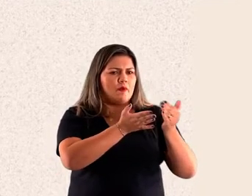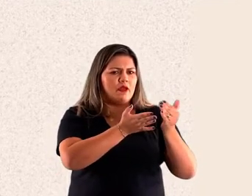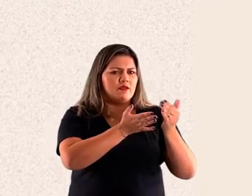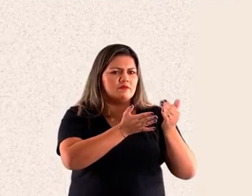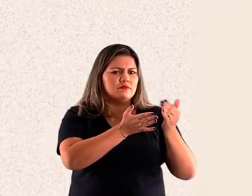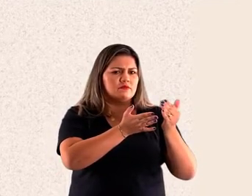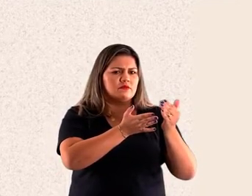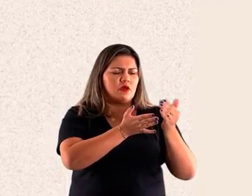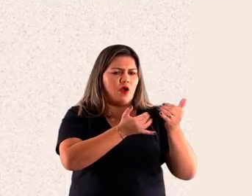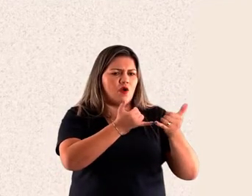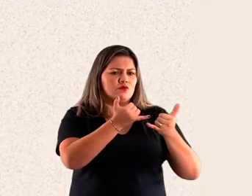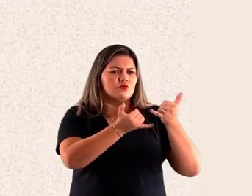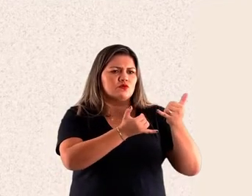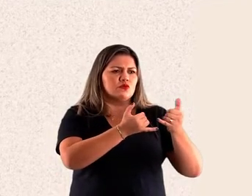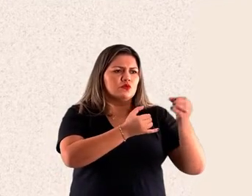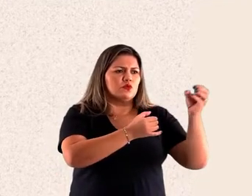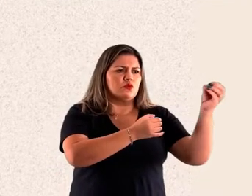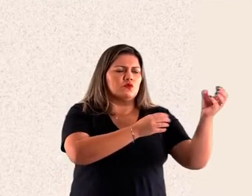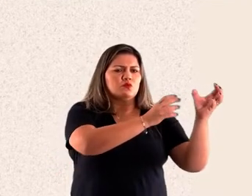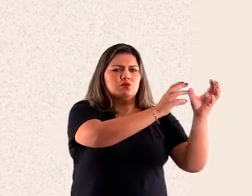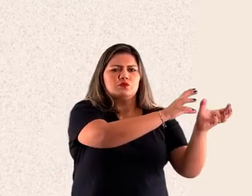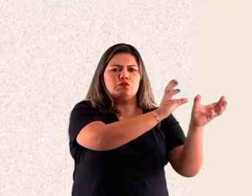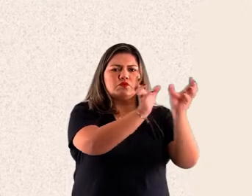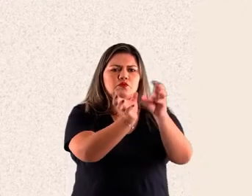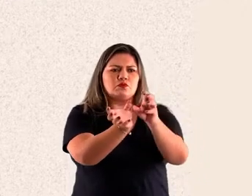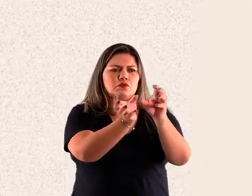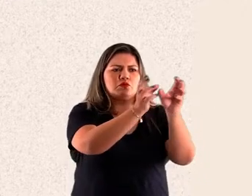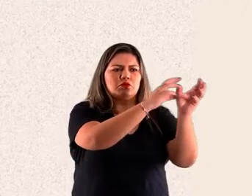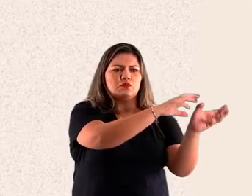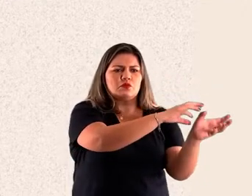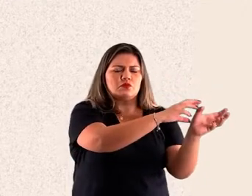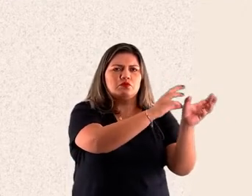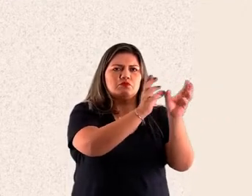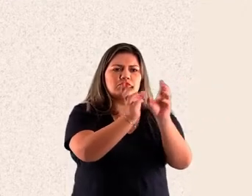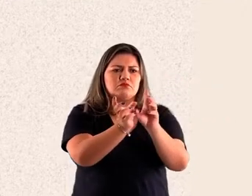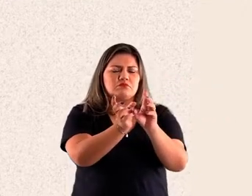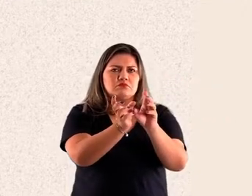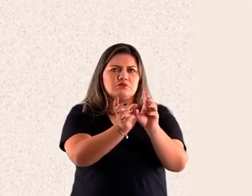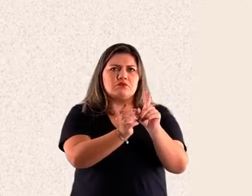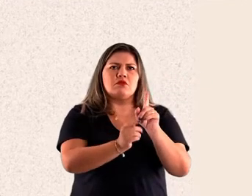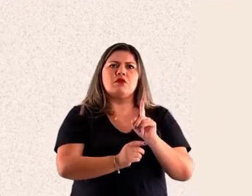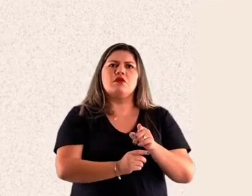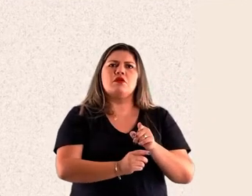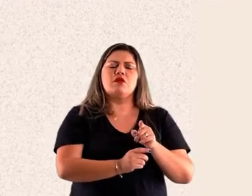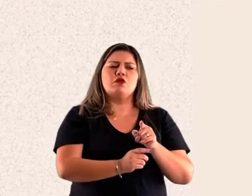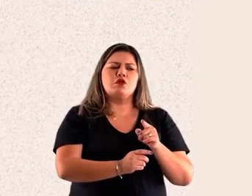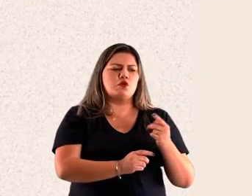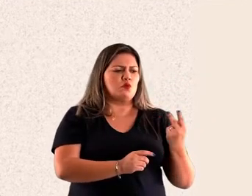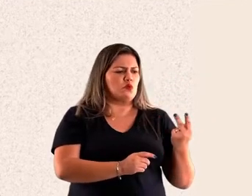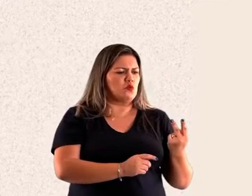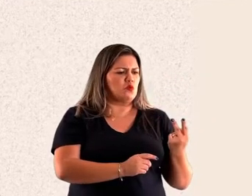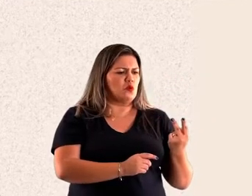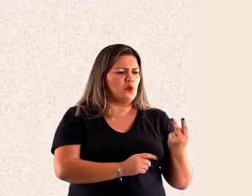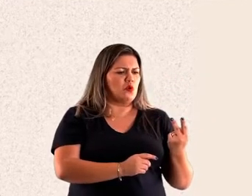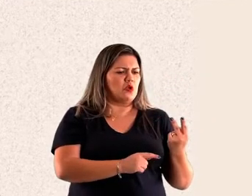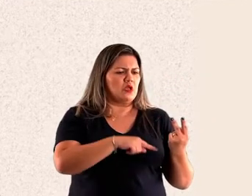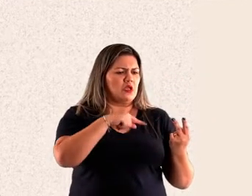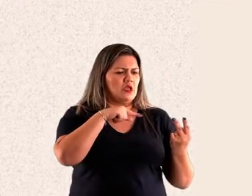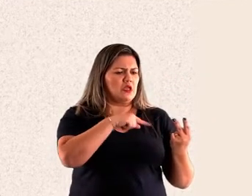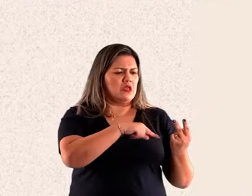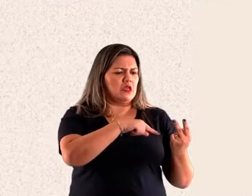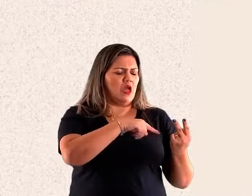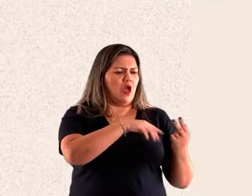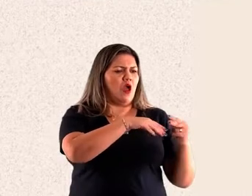só a bola um para o outro e ir o jogador dois que é o